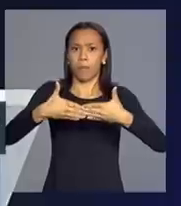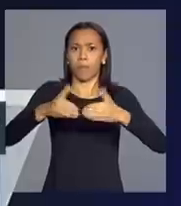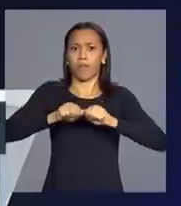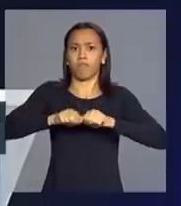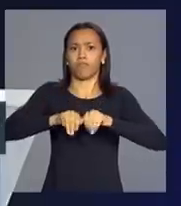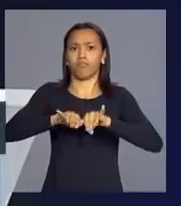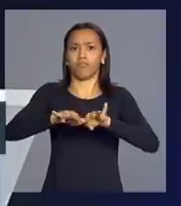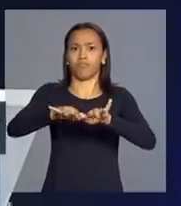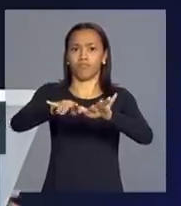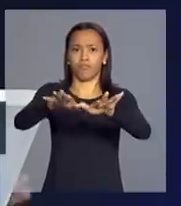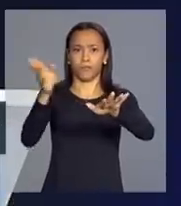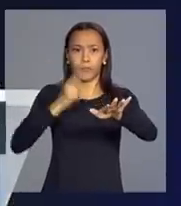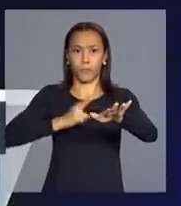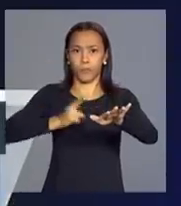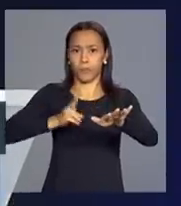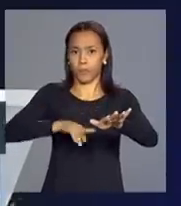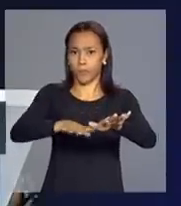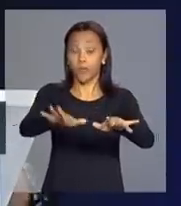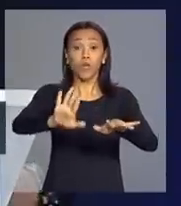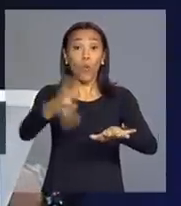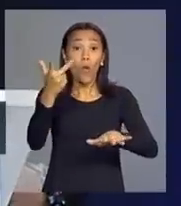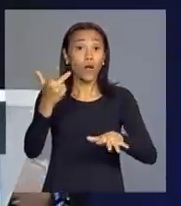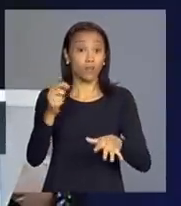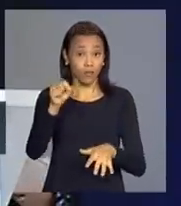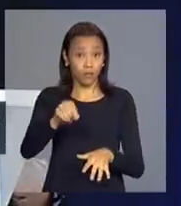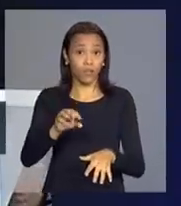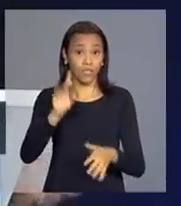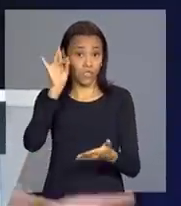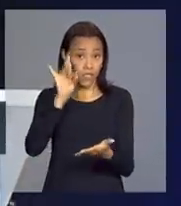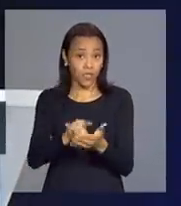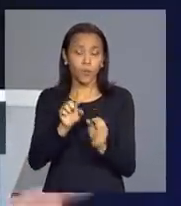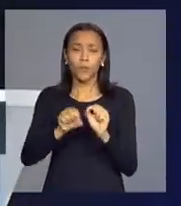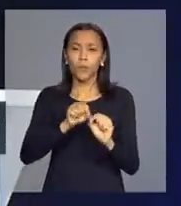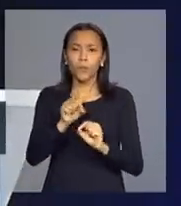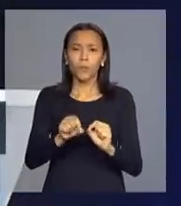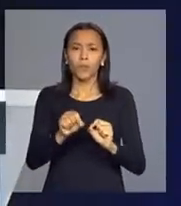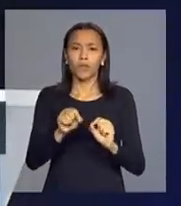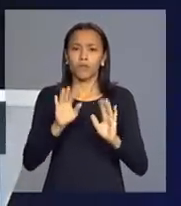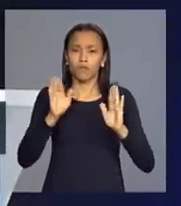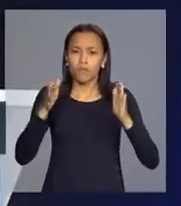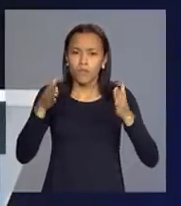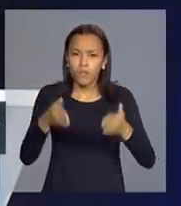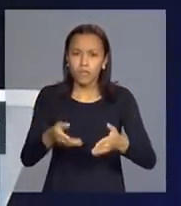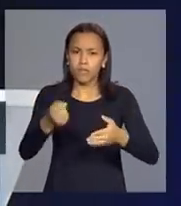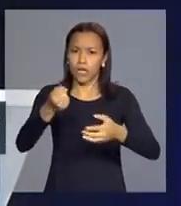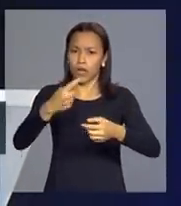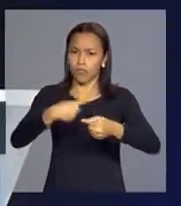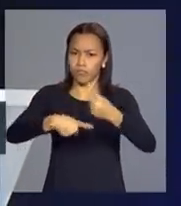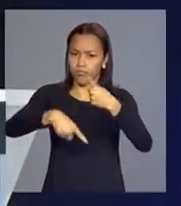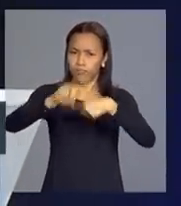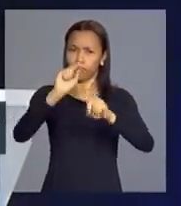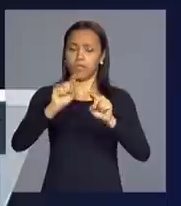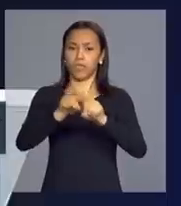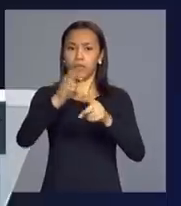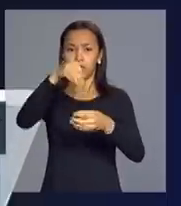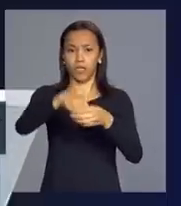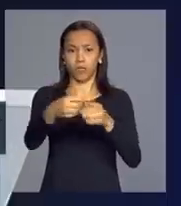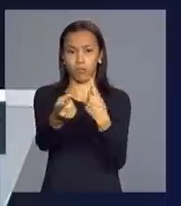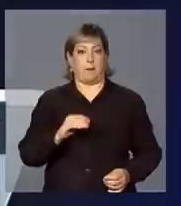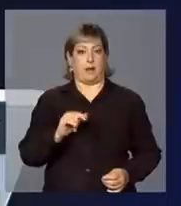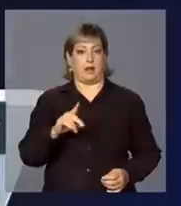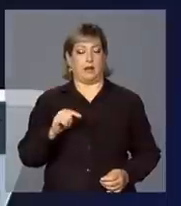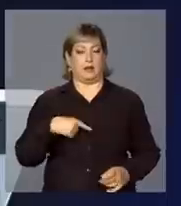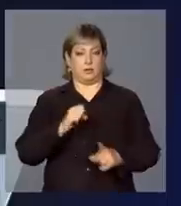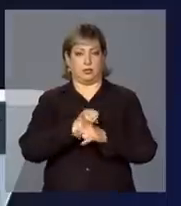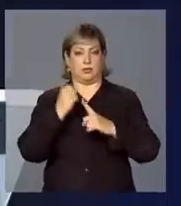forma acelerada. E quando acontece isso do ponto de vista da ascensão e da mobilidade social, é importante